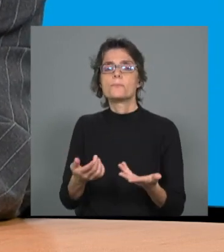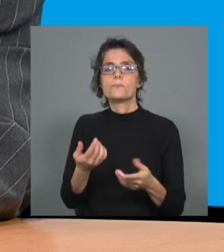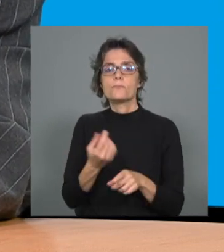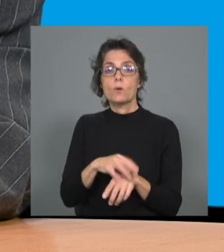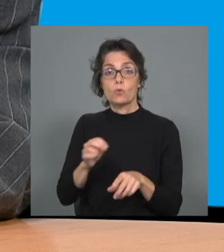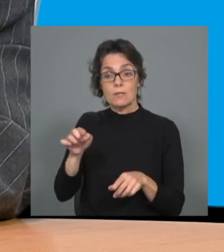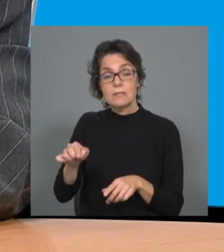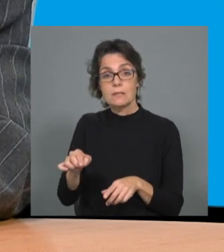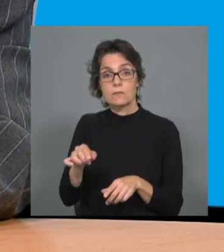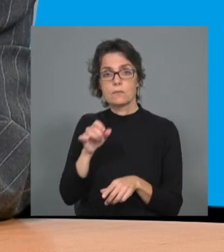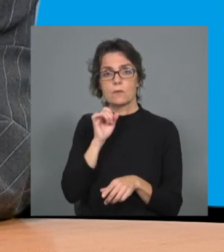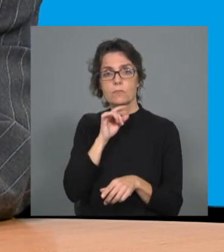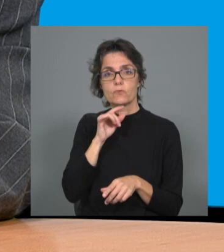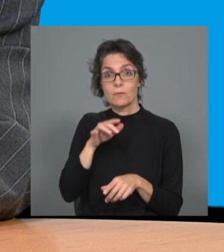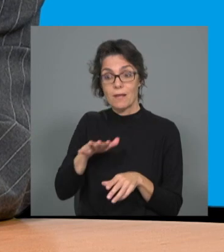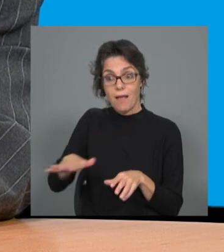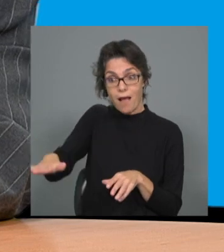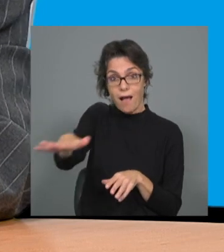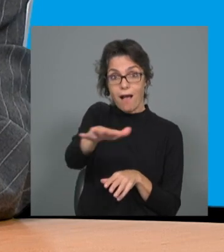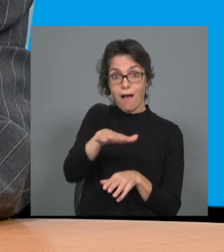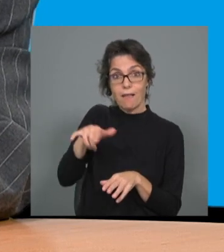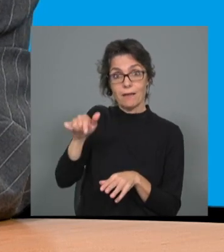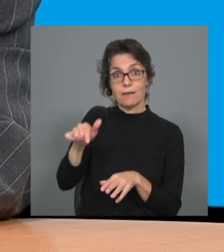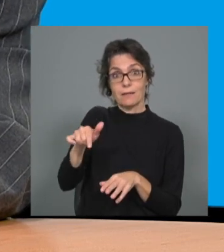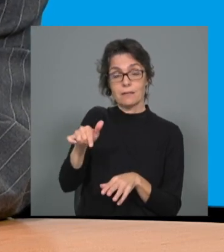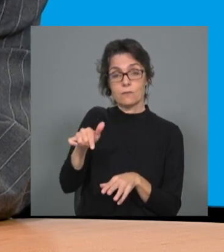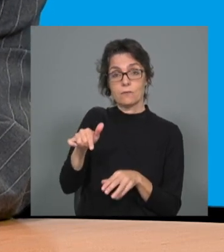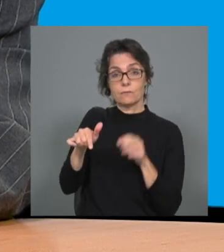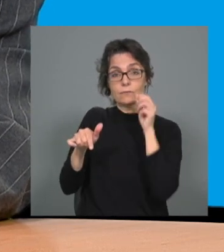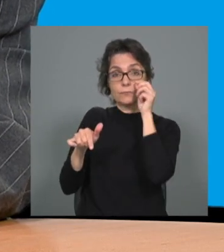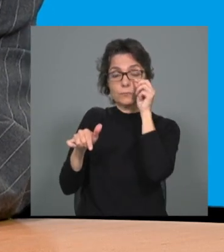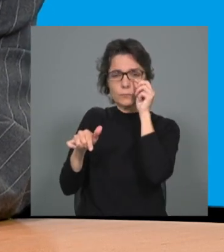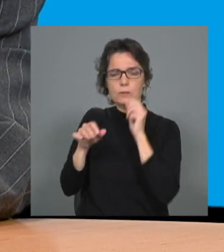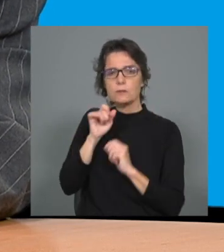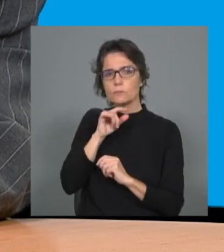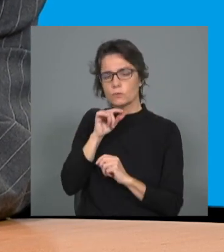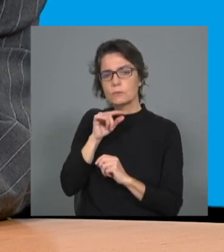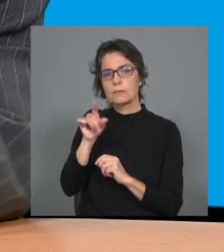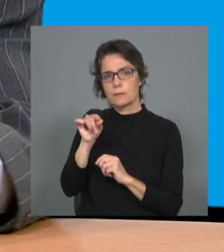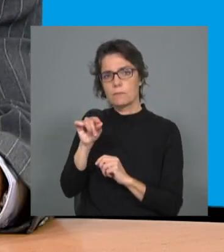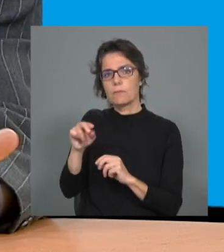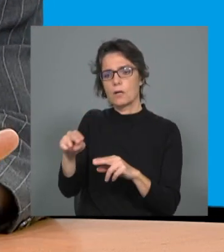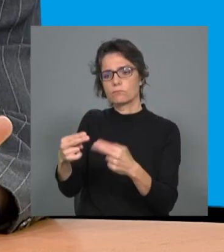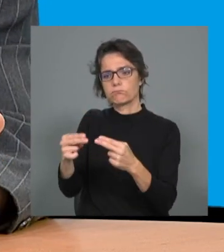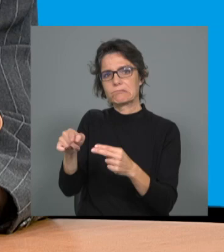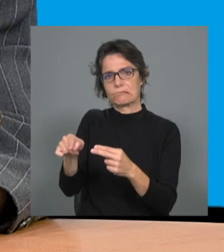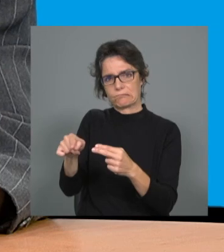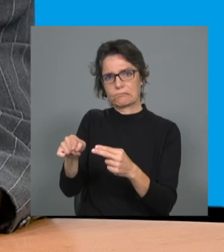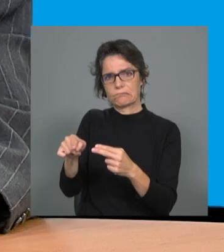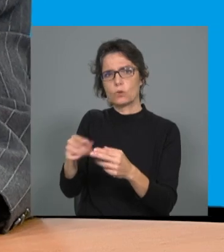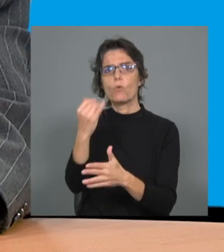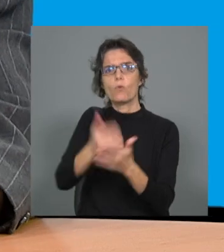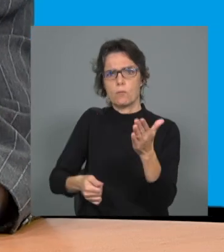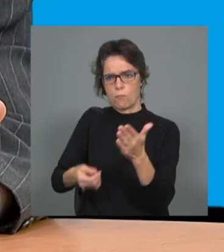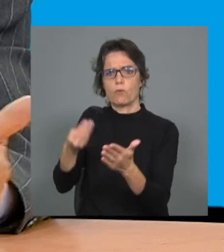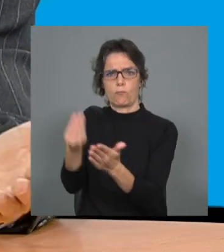entrada, à passagem dessa zona, postos de controle alfandegário, onde se pagavam os respectivos impostos.